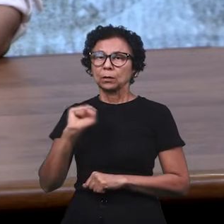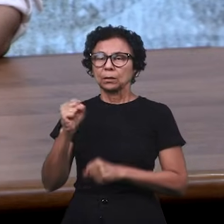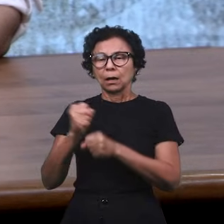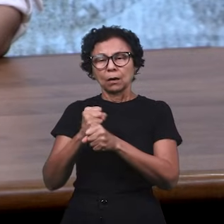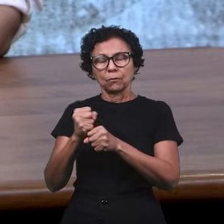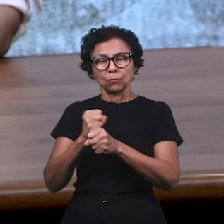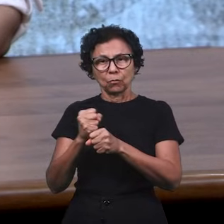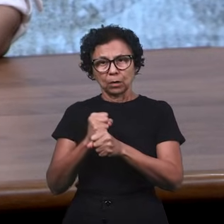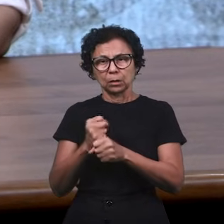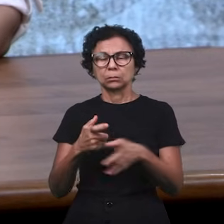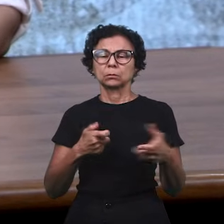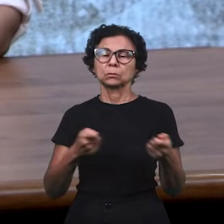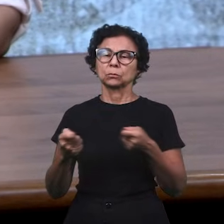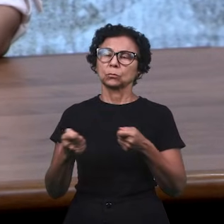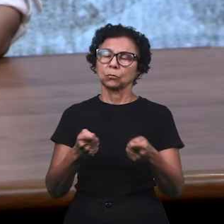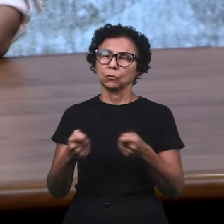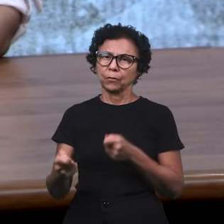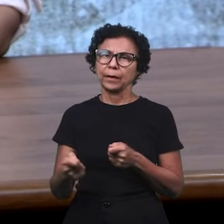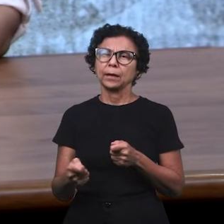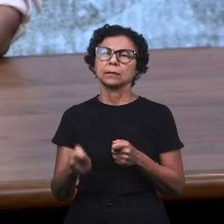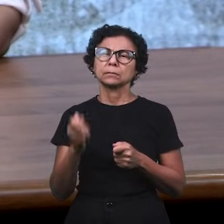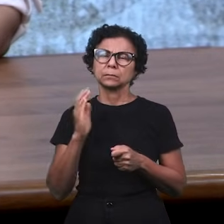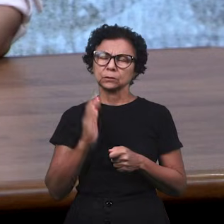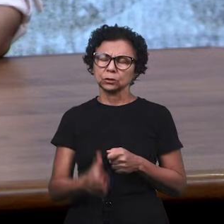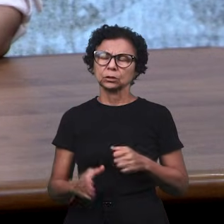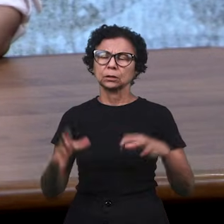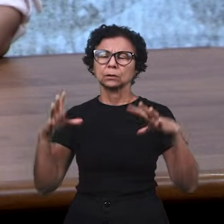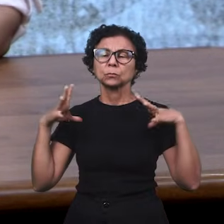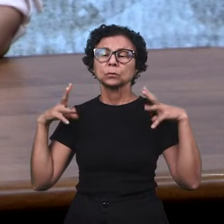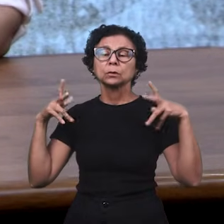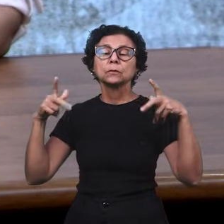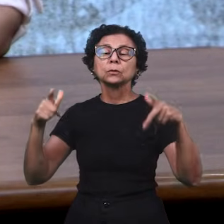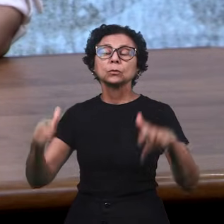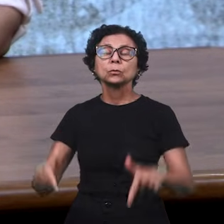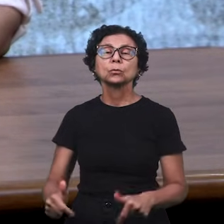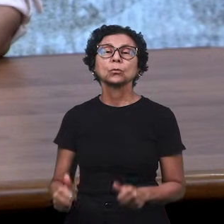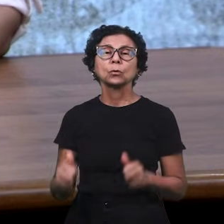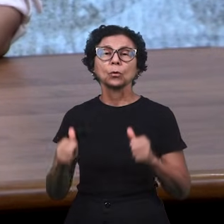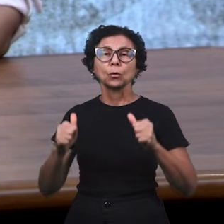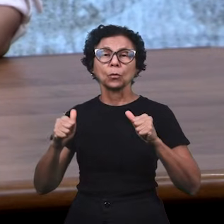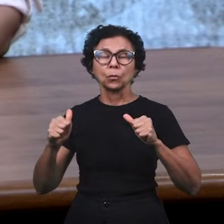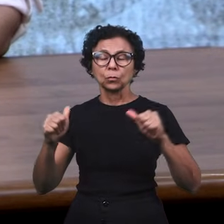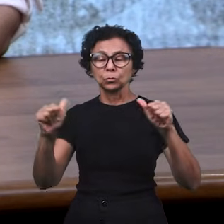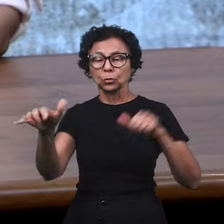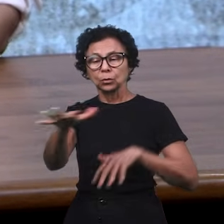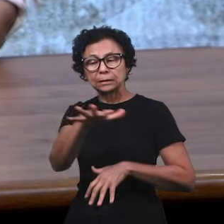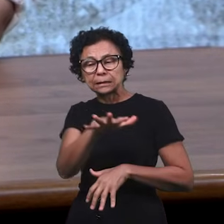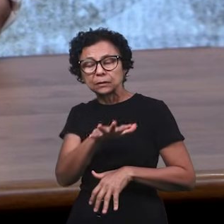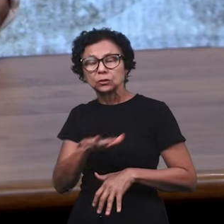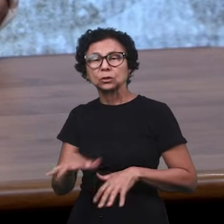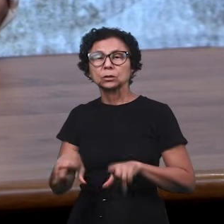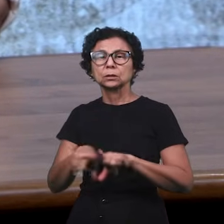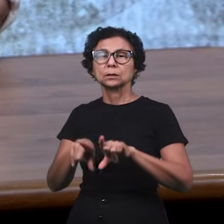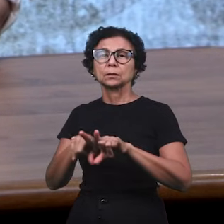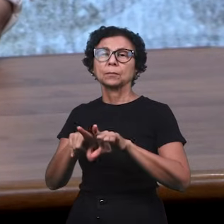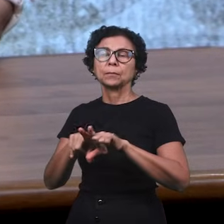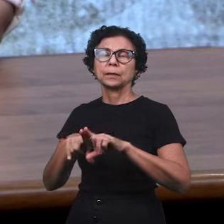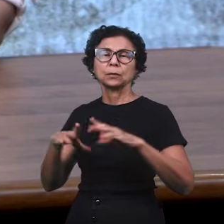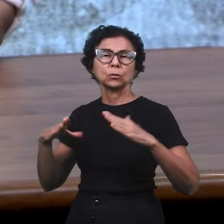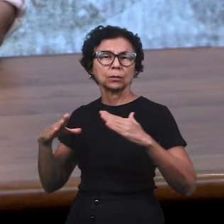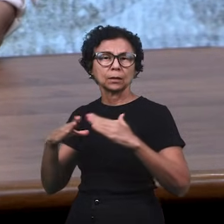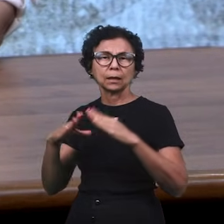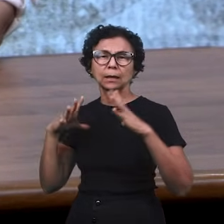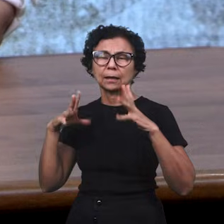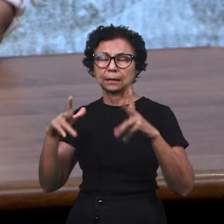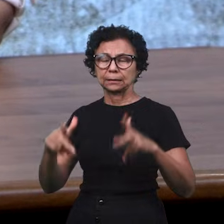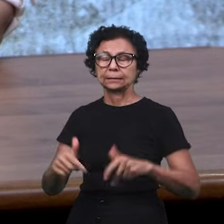já purificado a terra e a casa, enviou a Safã, filho de Azalias, e